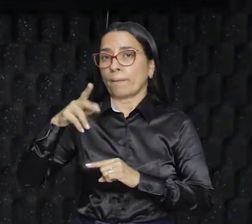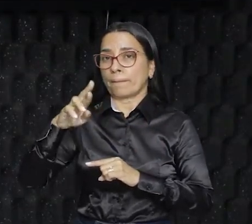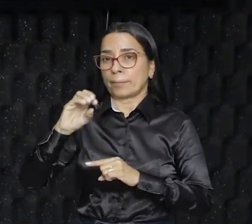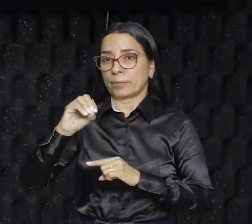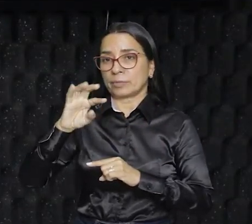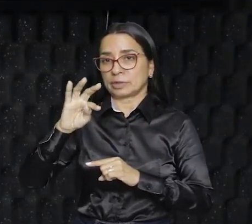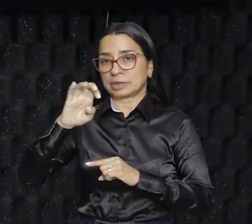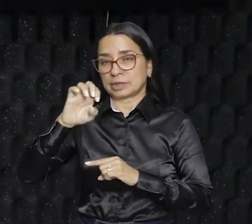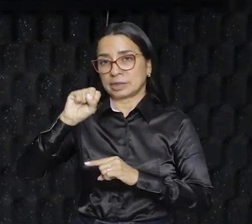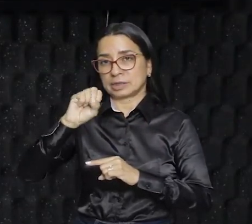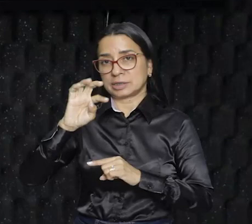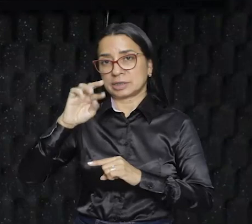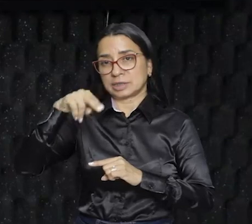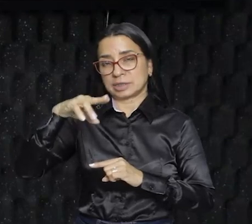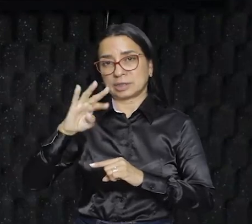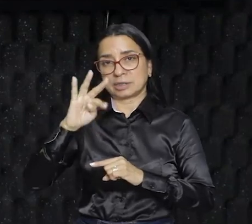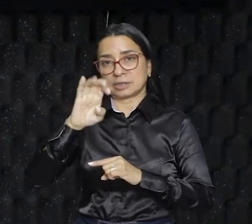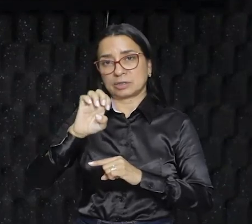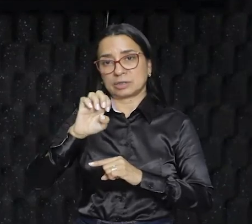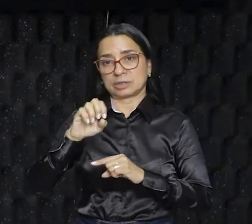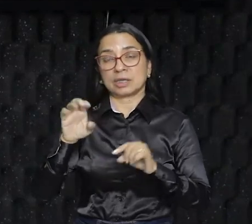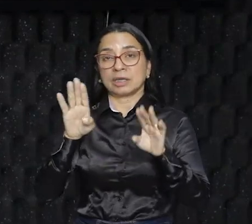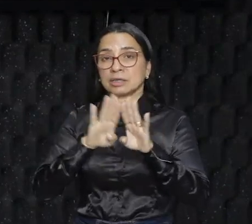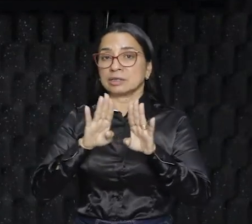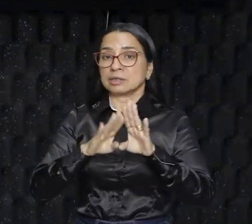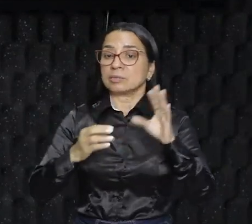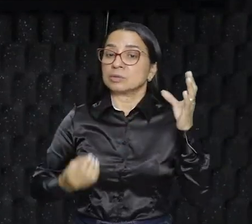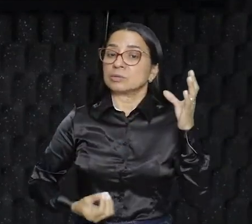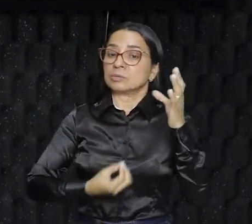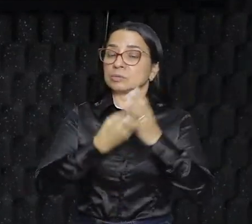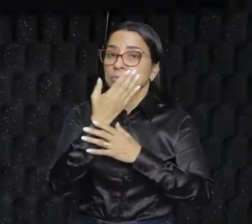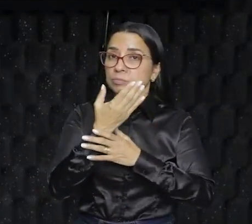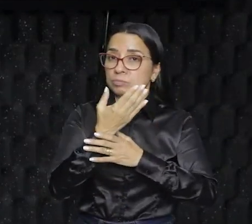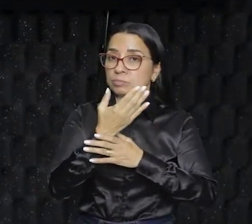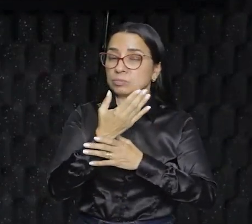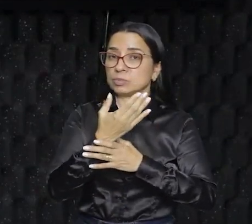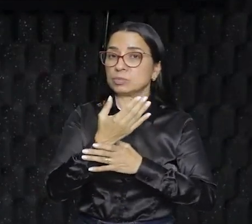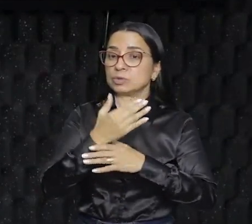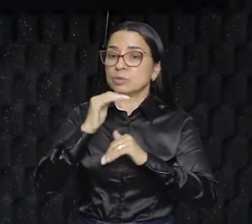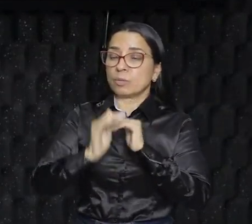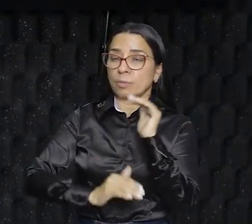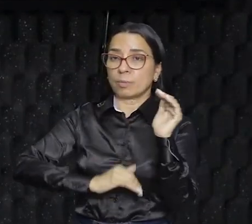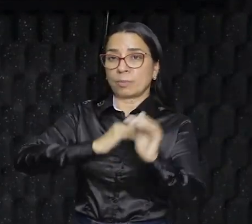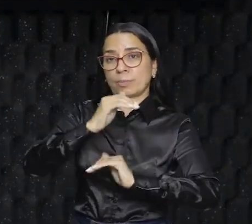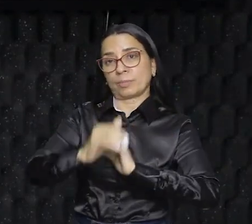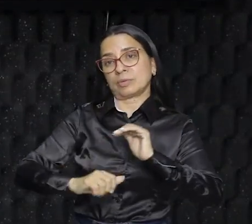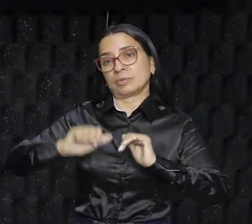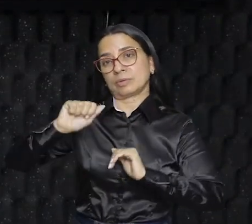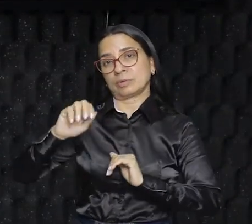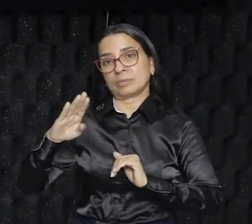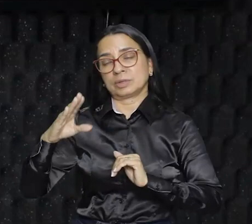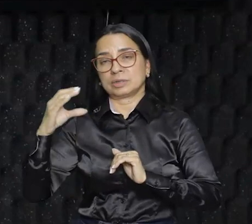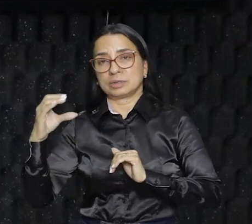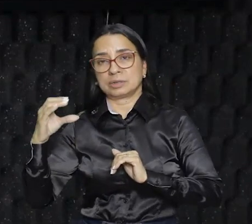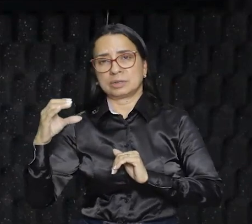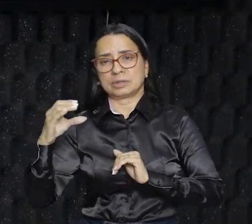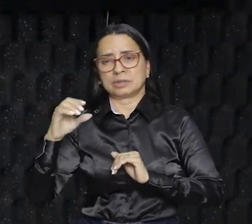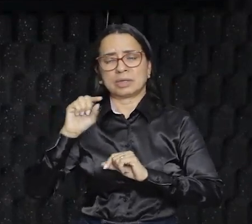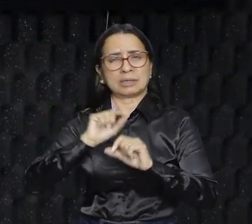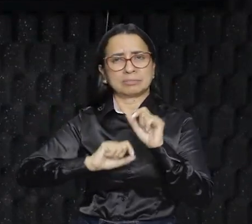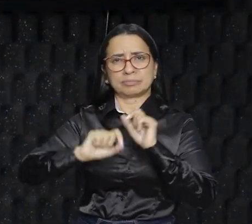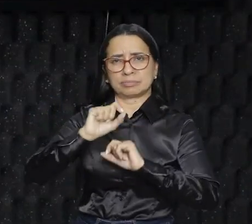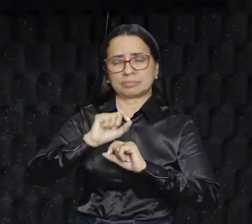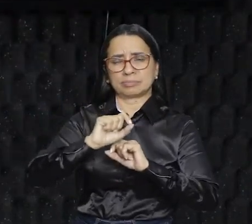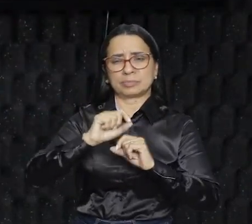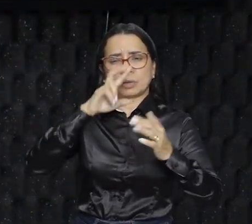essa ideia da livre interpretação das Escrituras Sagradas. Observe que a Reforma Protestante, não só a partir da Igreja de Lutero,